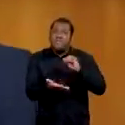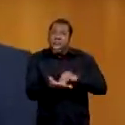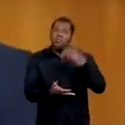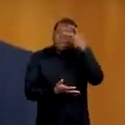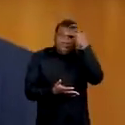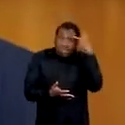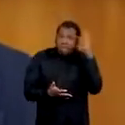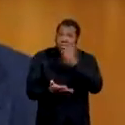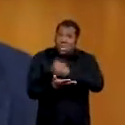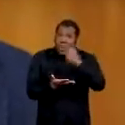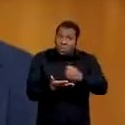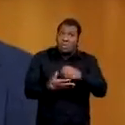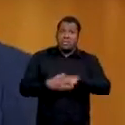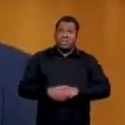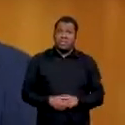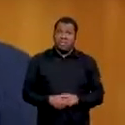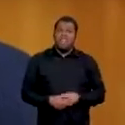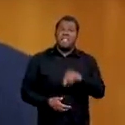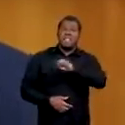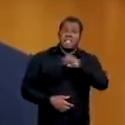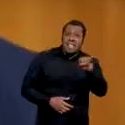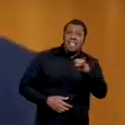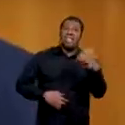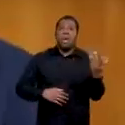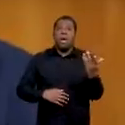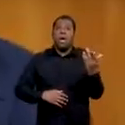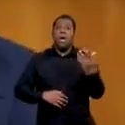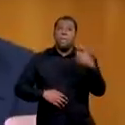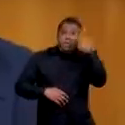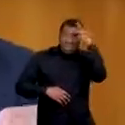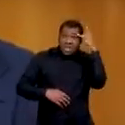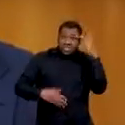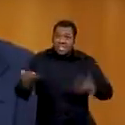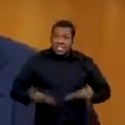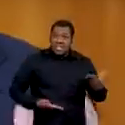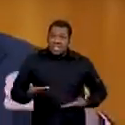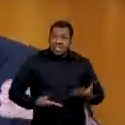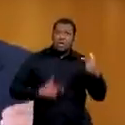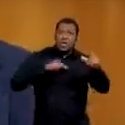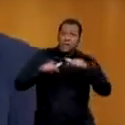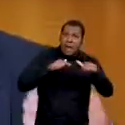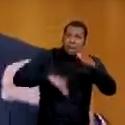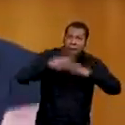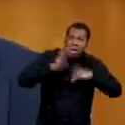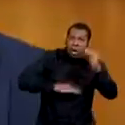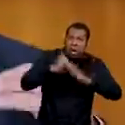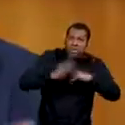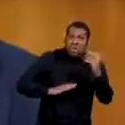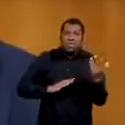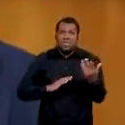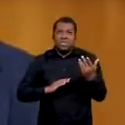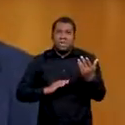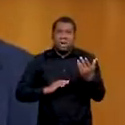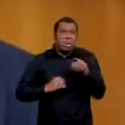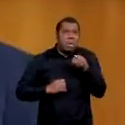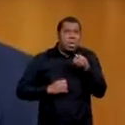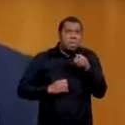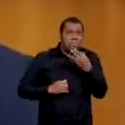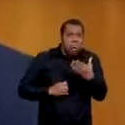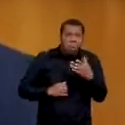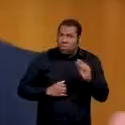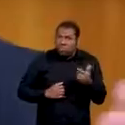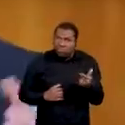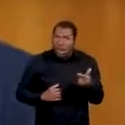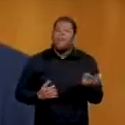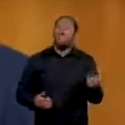de competência, a gente tem que trocar quem não tem competência. O dado concreto é que nós provamos que não precisa ter fila no